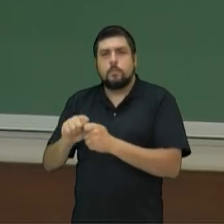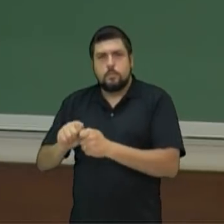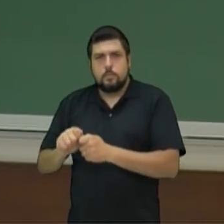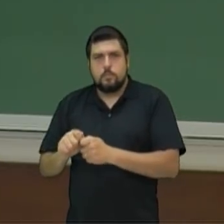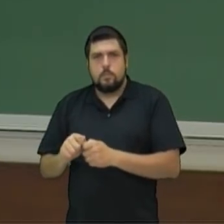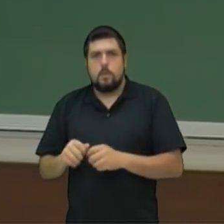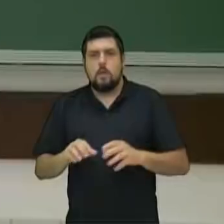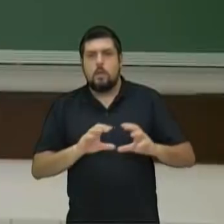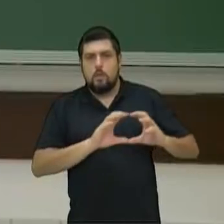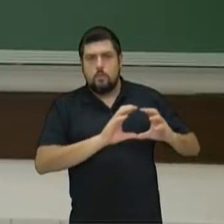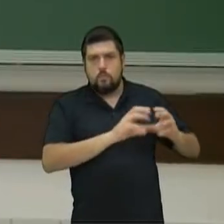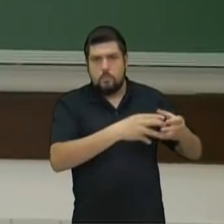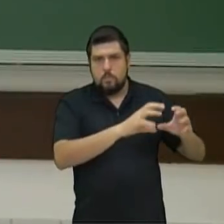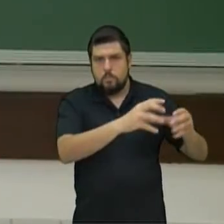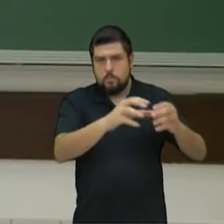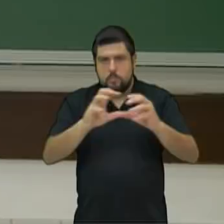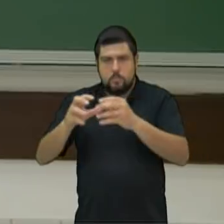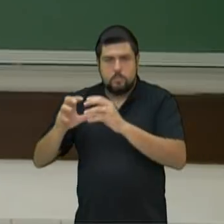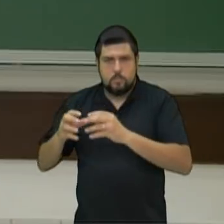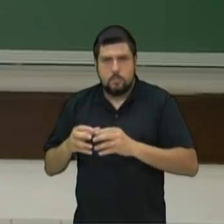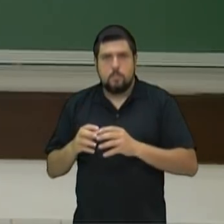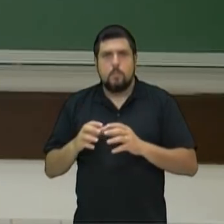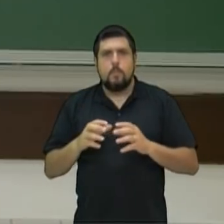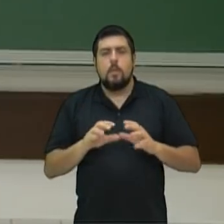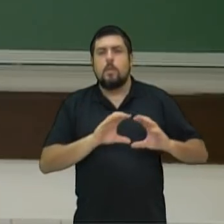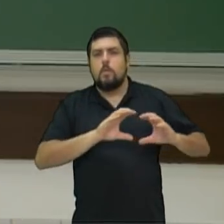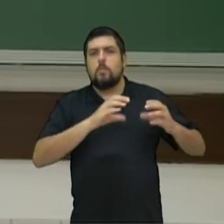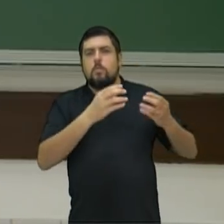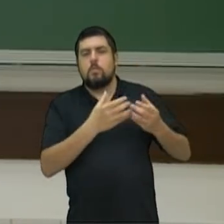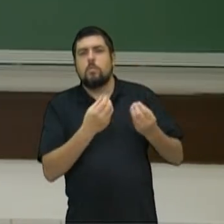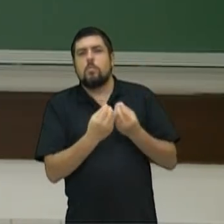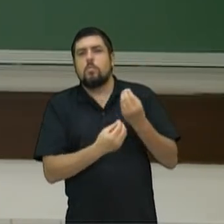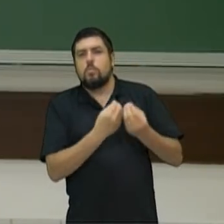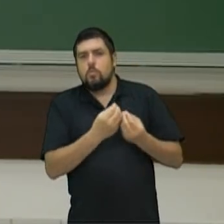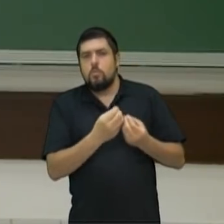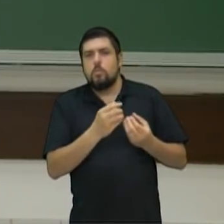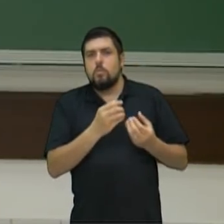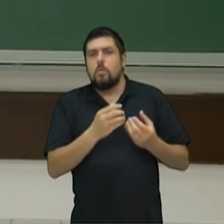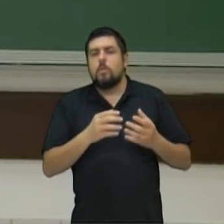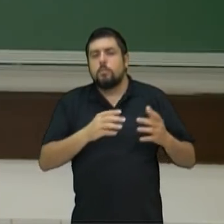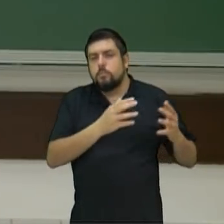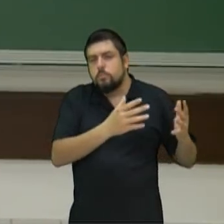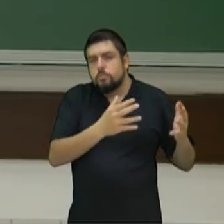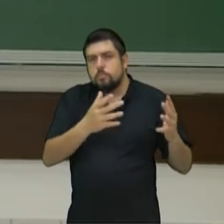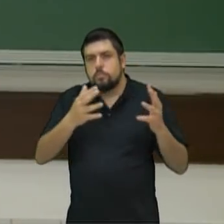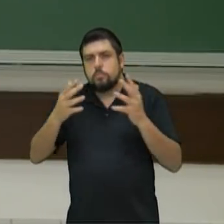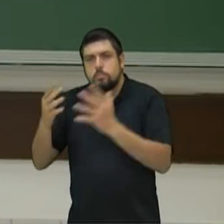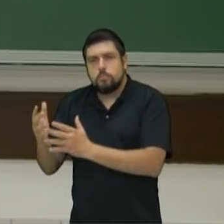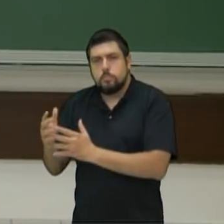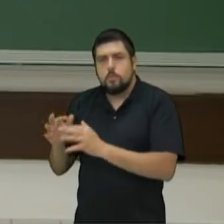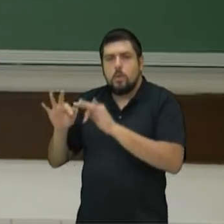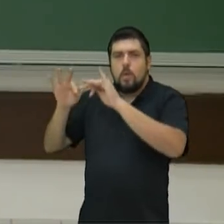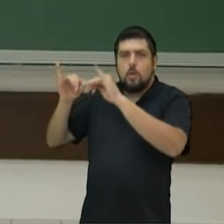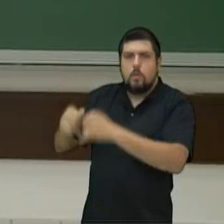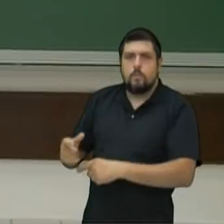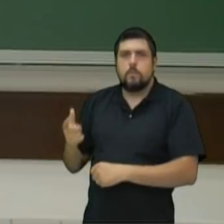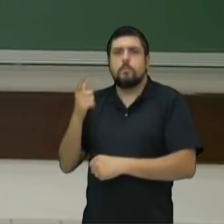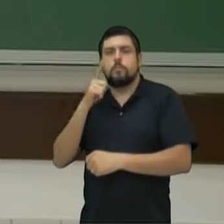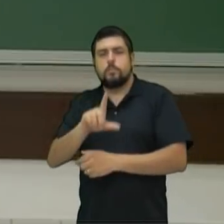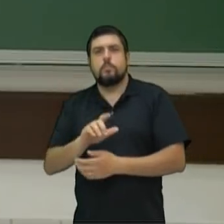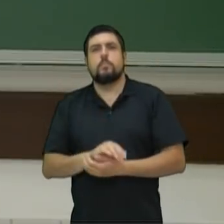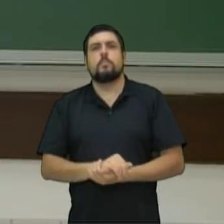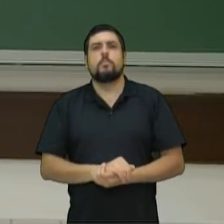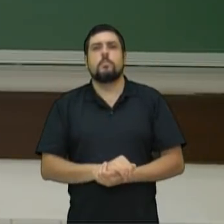ó, ele falou de outros elementos aqui também, certo? Então ele fecha a conclusão com todos esses temas.